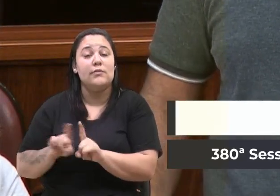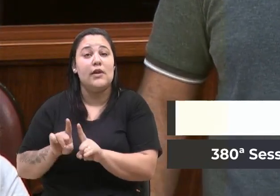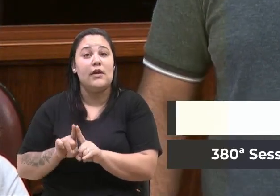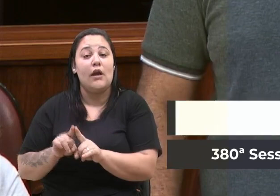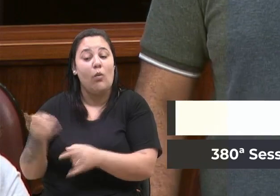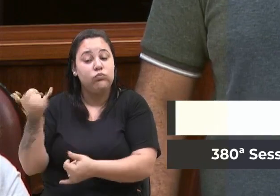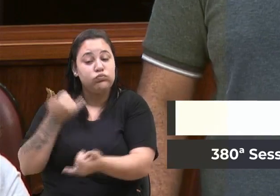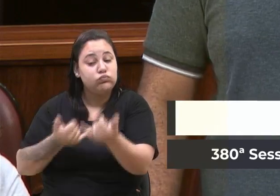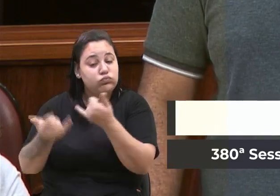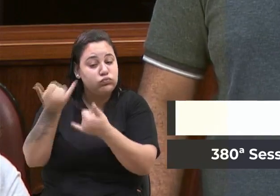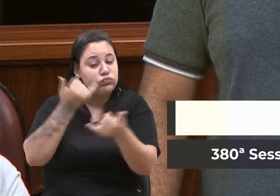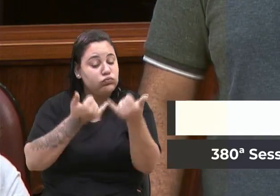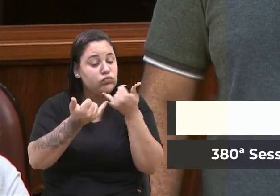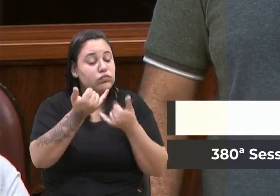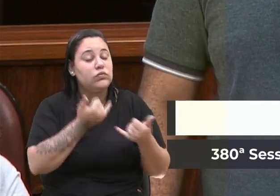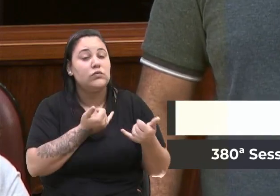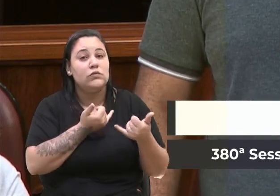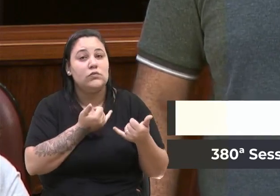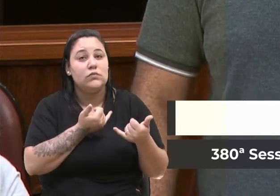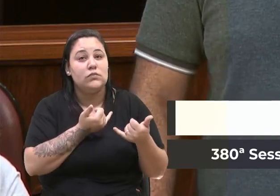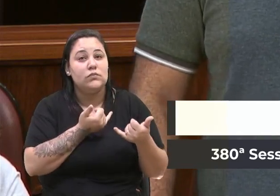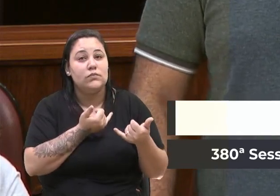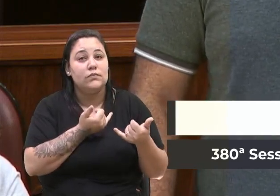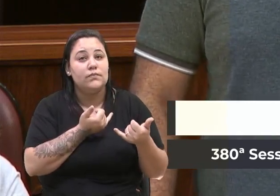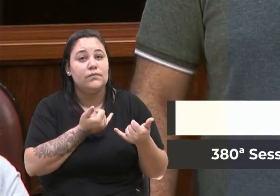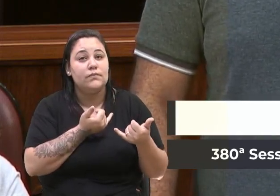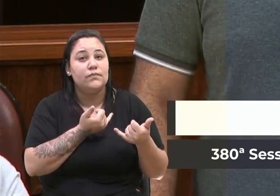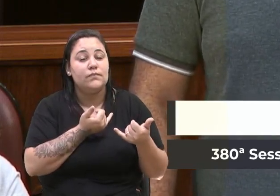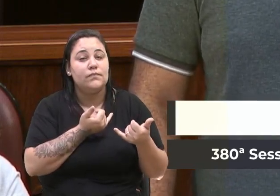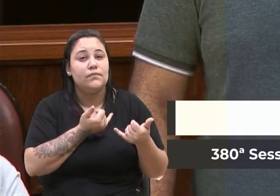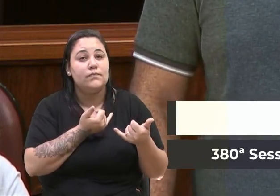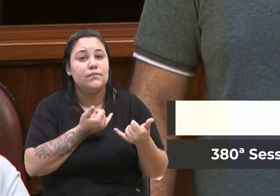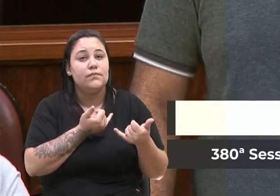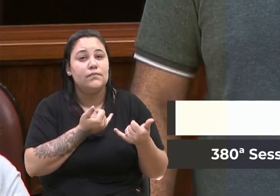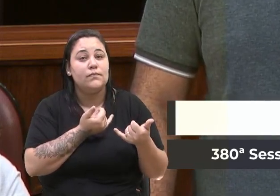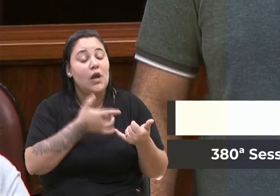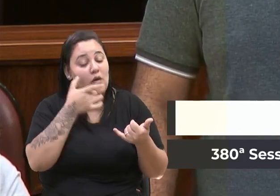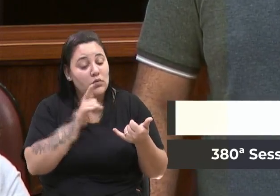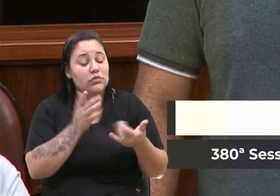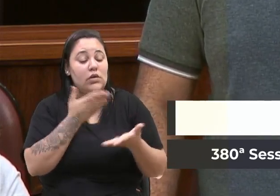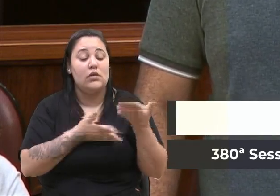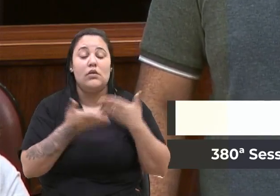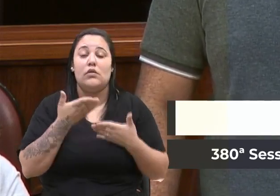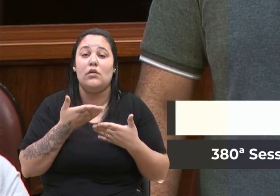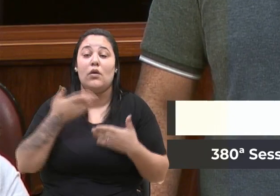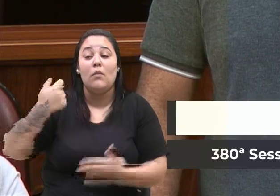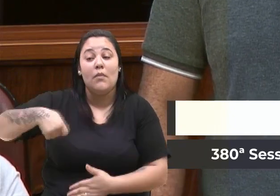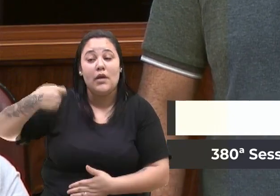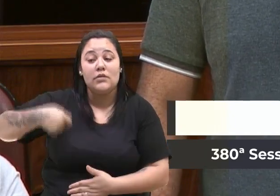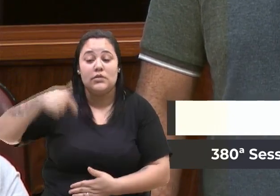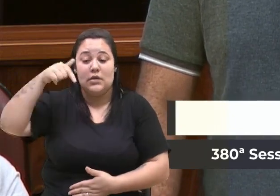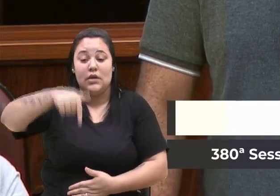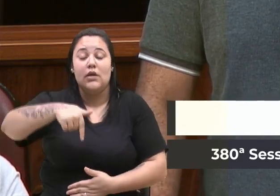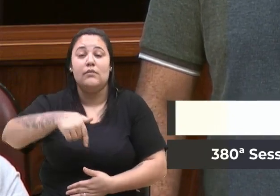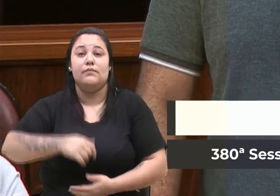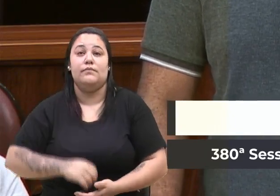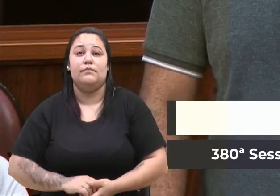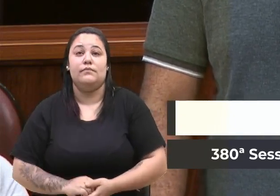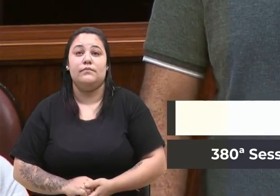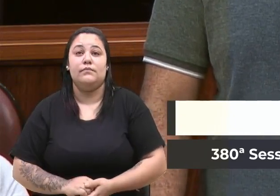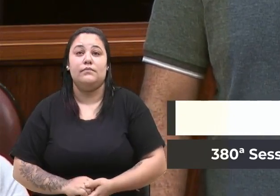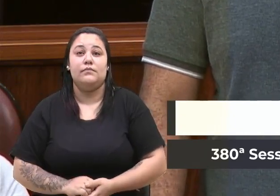venham para dar conta das necessidades que o momento enseja, que